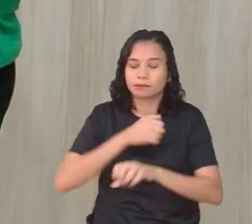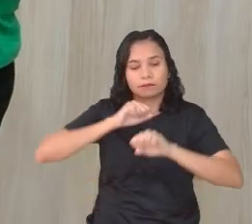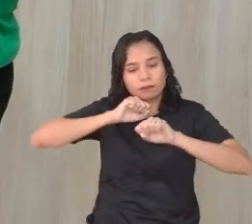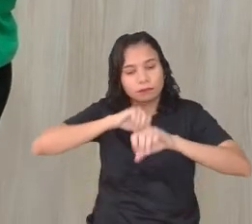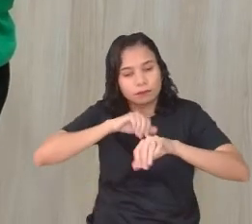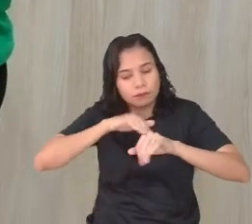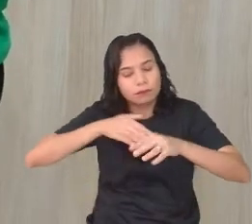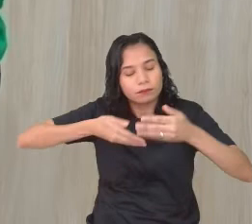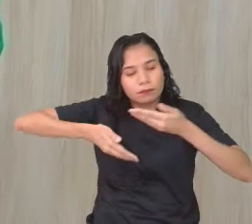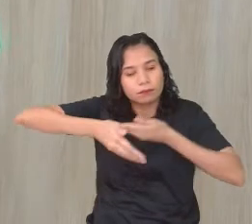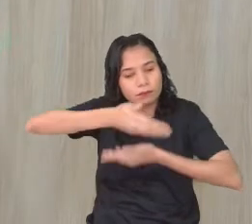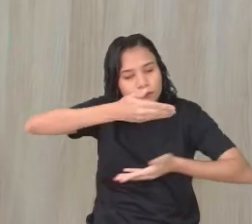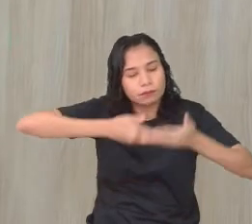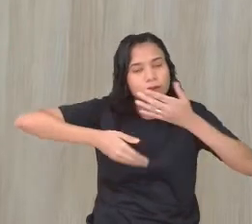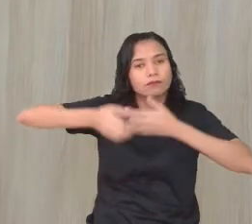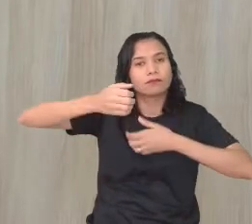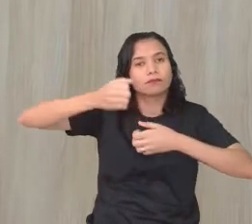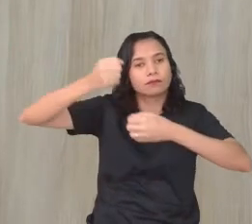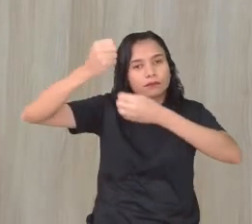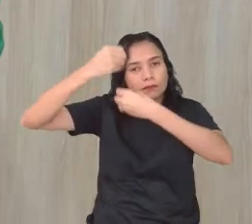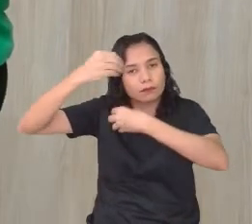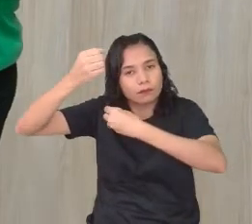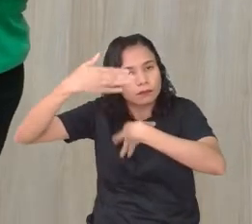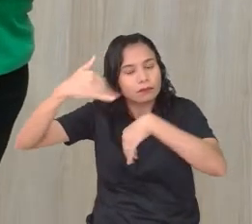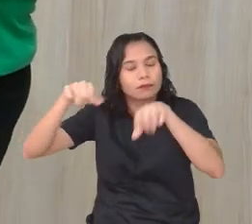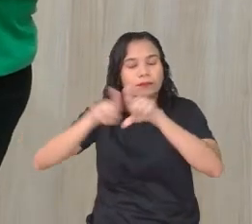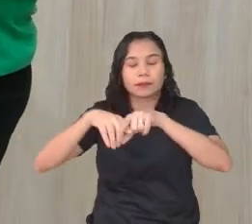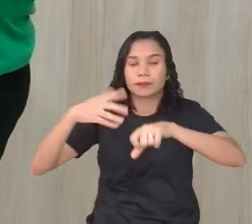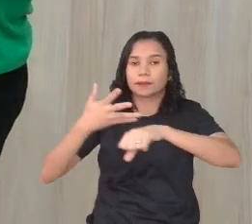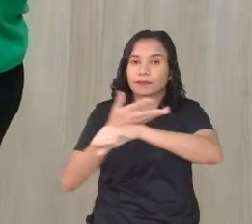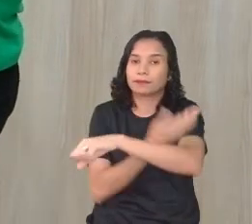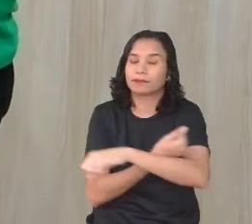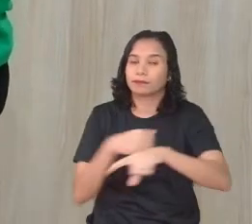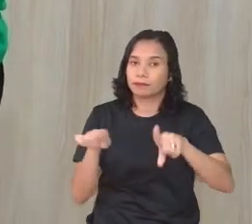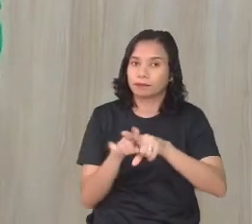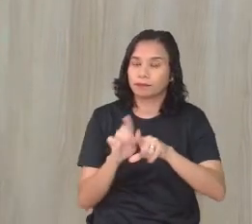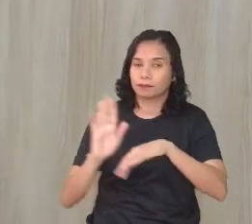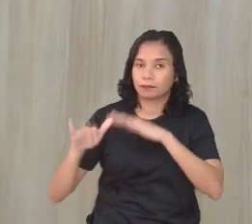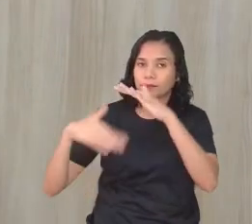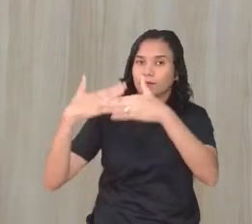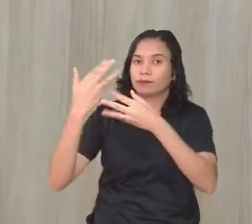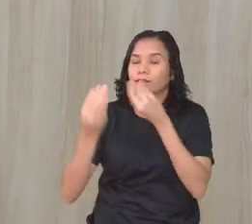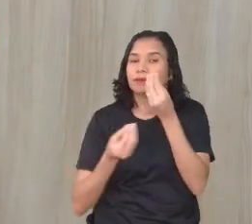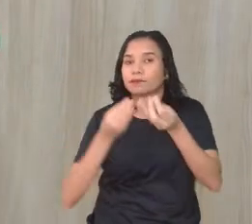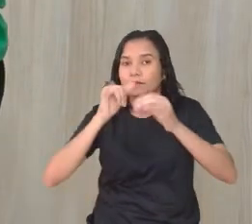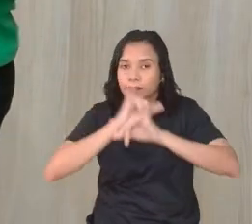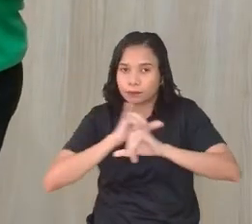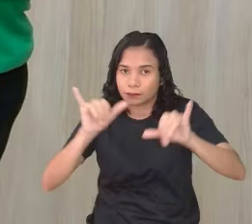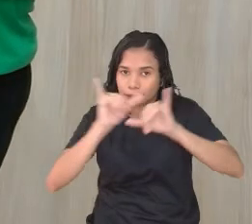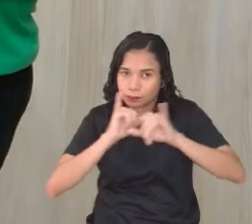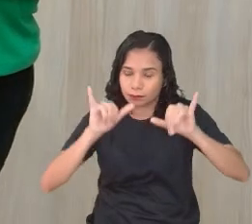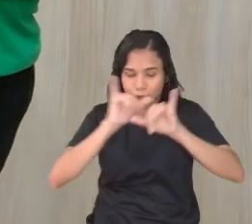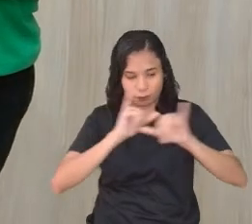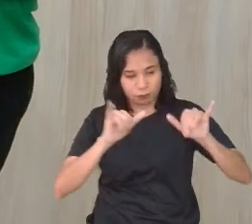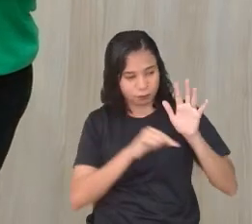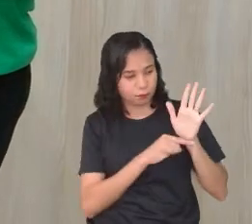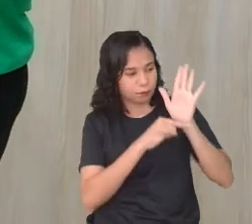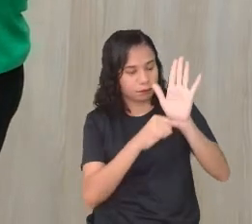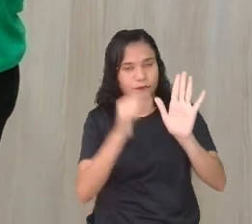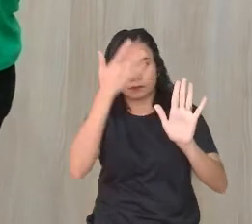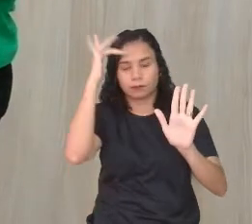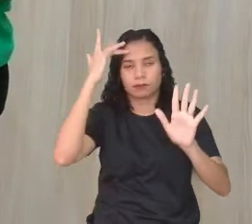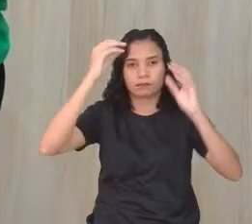educando, não é, emocionalmente e também nos educando através da informação, porque a informação faz isso.